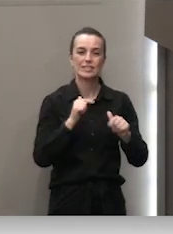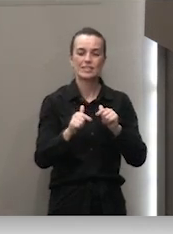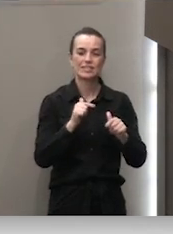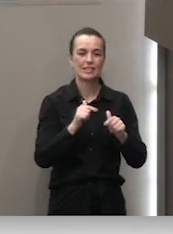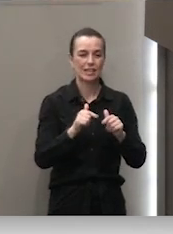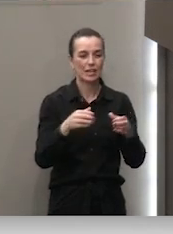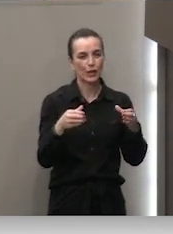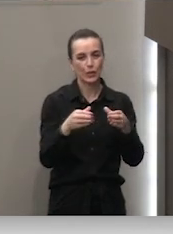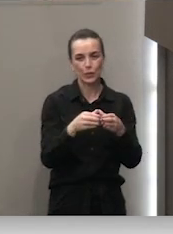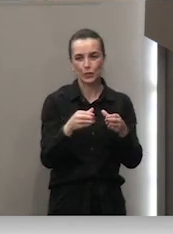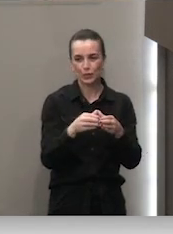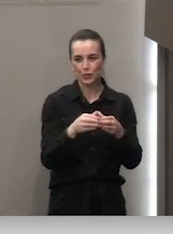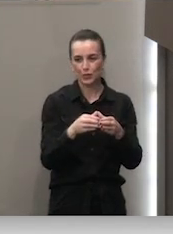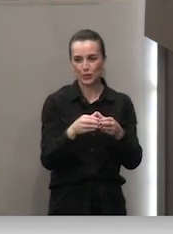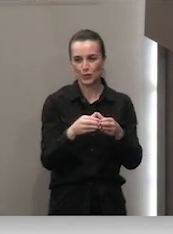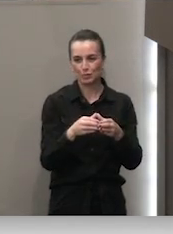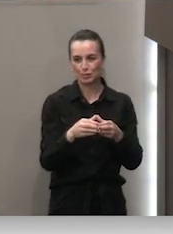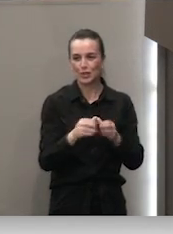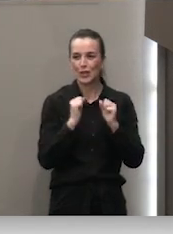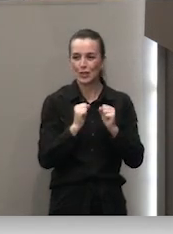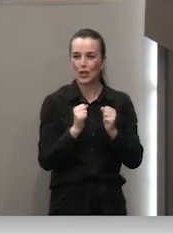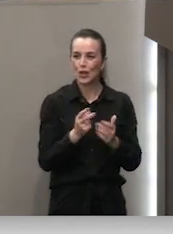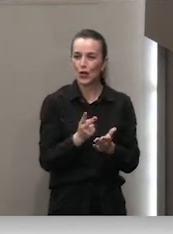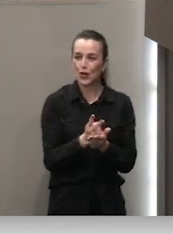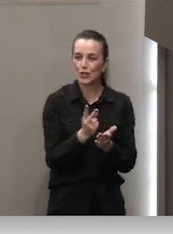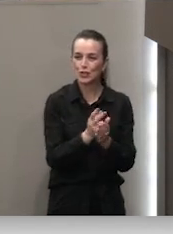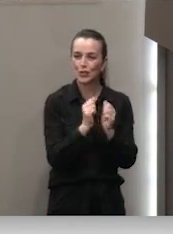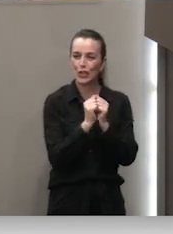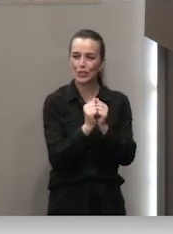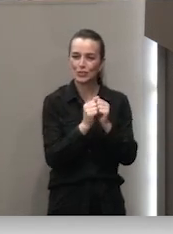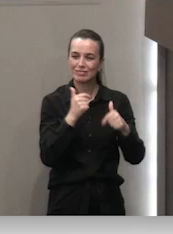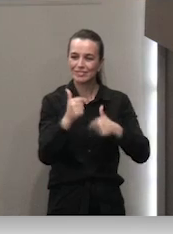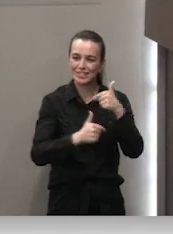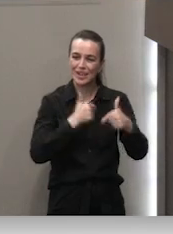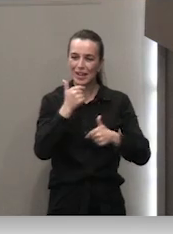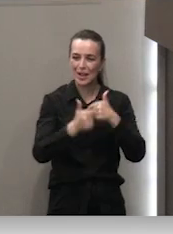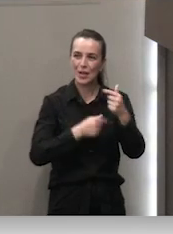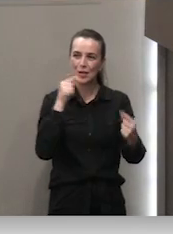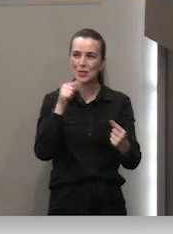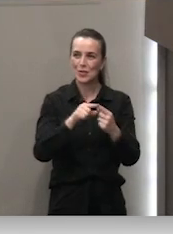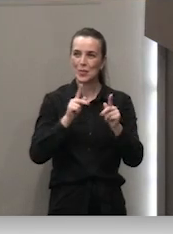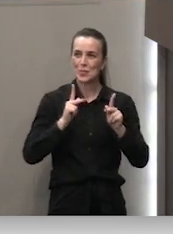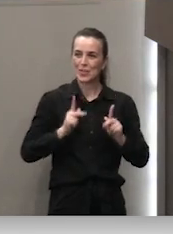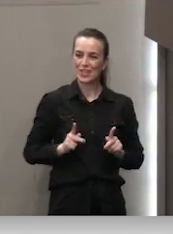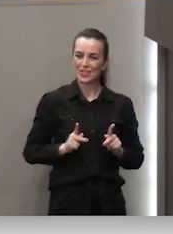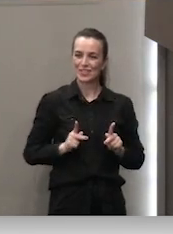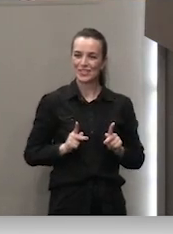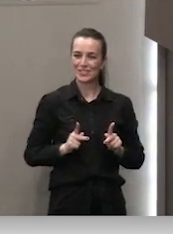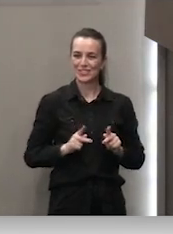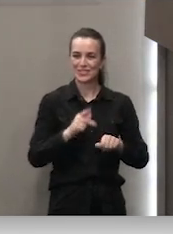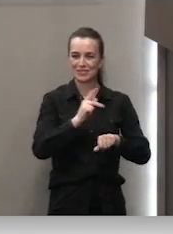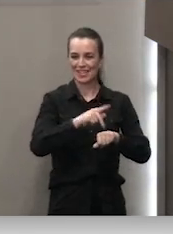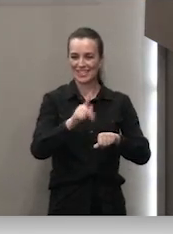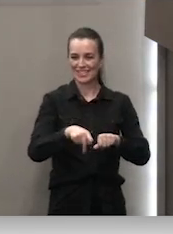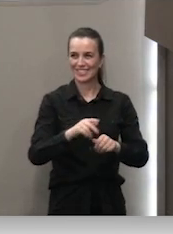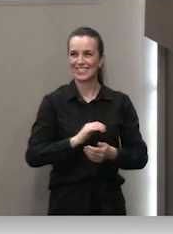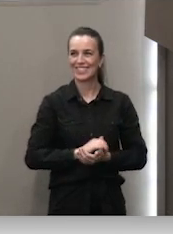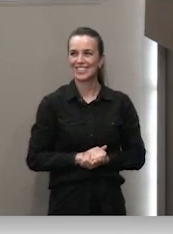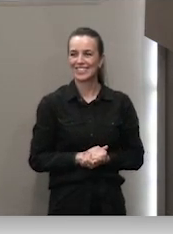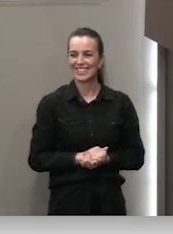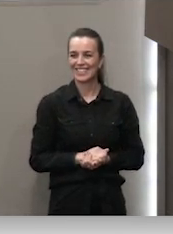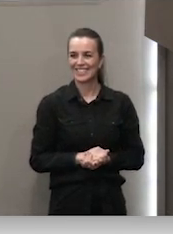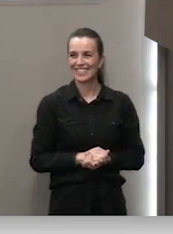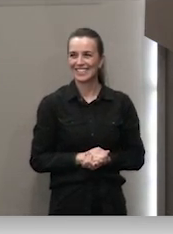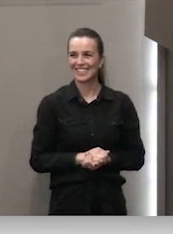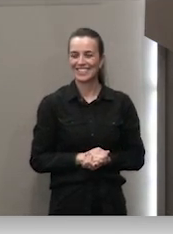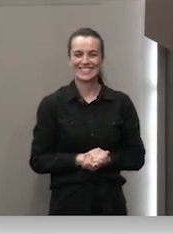espero que possamos continuar juntos trabalhando pelas pessoas de bem da nossa Passo Fundo. Demoraram para decorar,